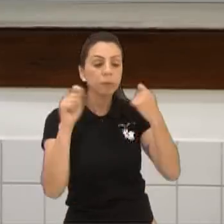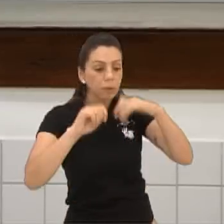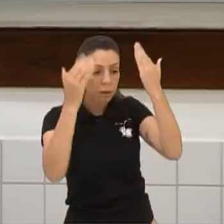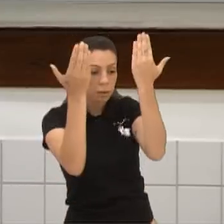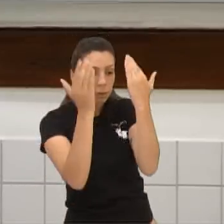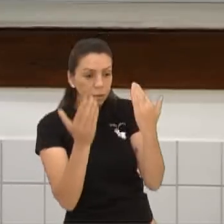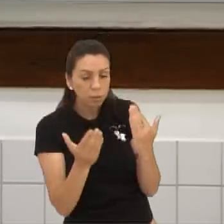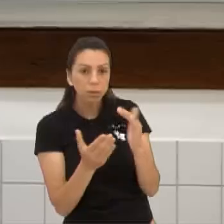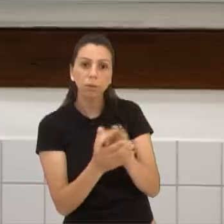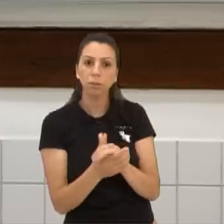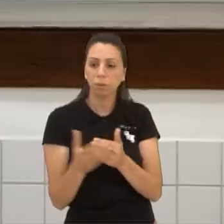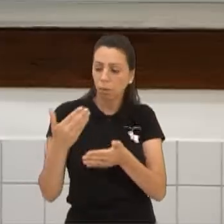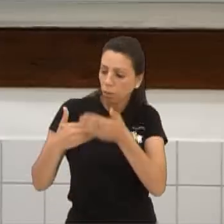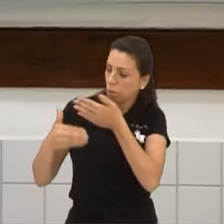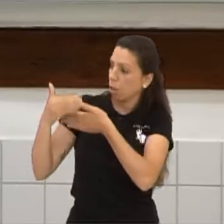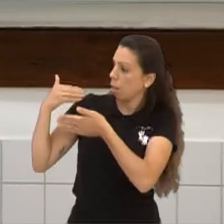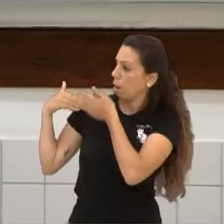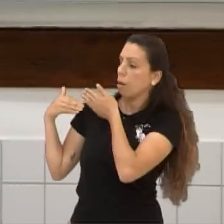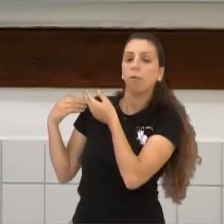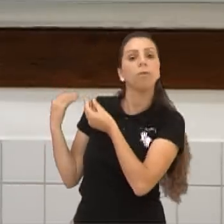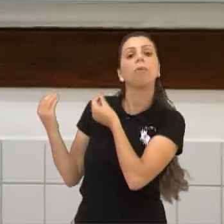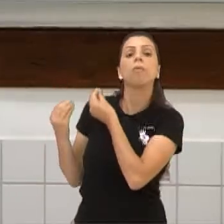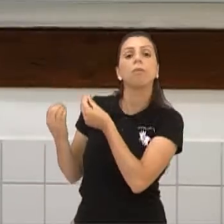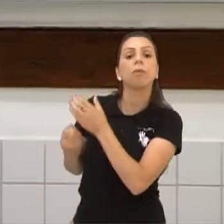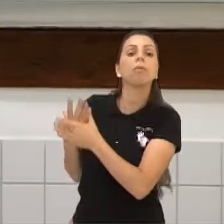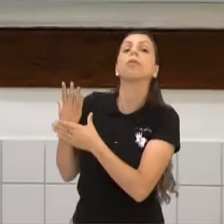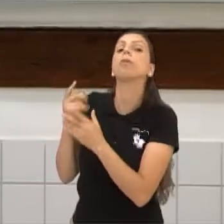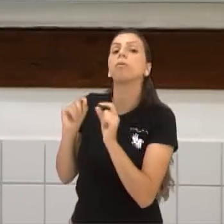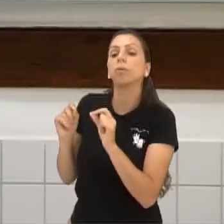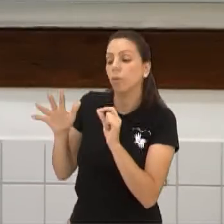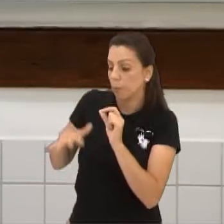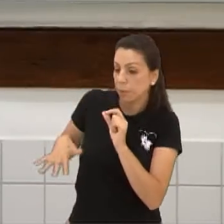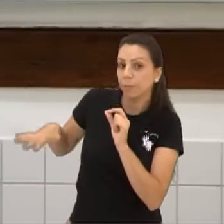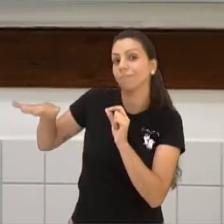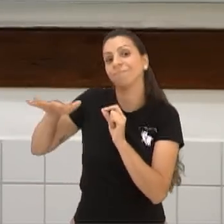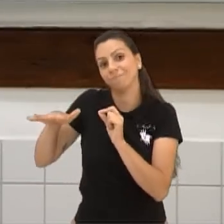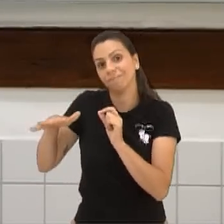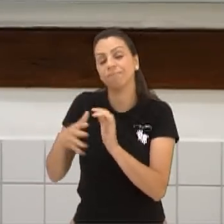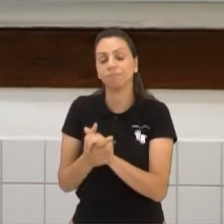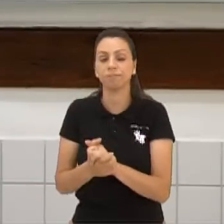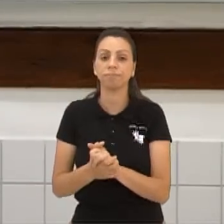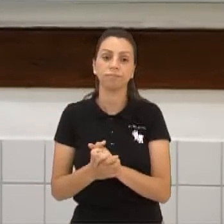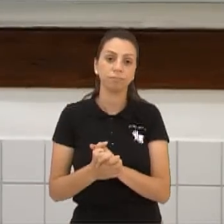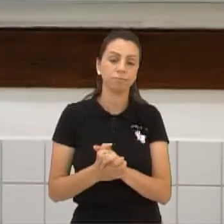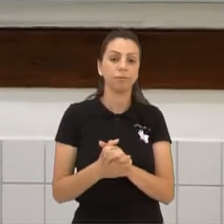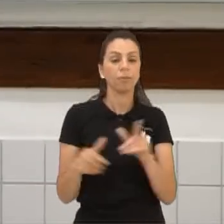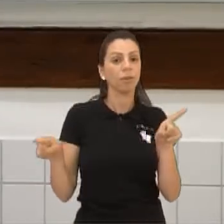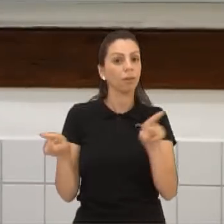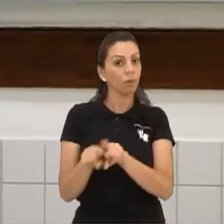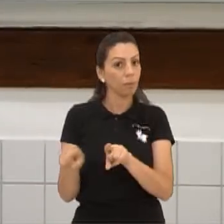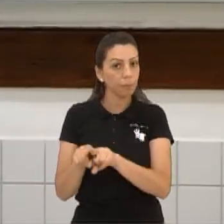analisar que isso aí saiu de algum lugar. E normalmente saiu do ambiente. Normalmente isso tem provocado